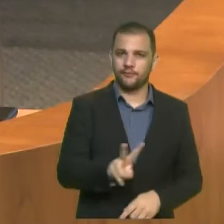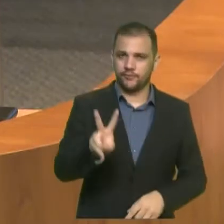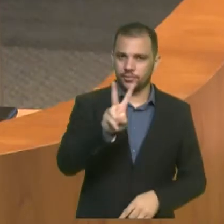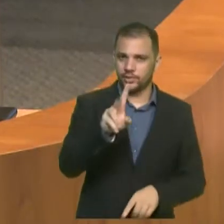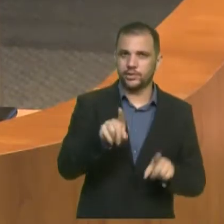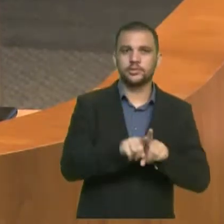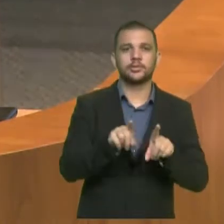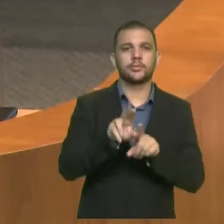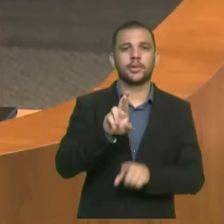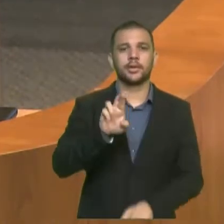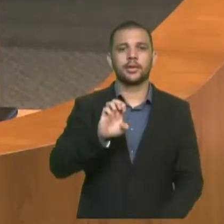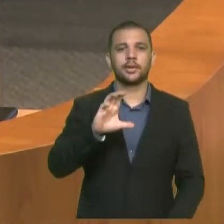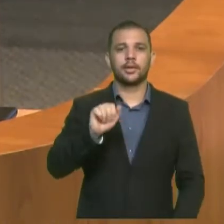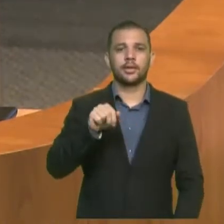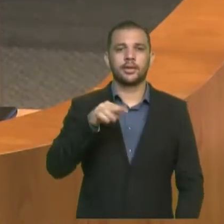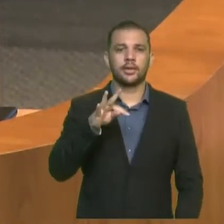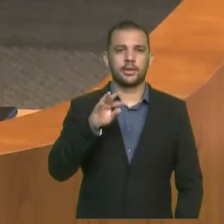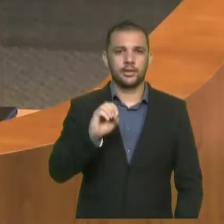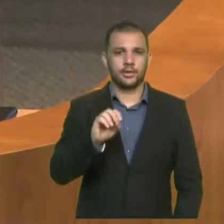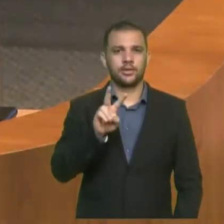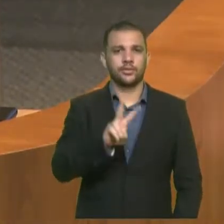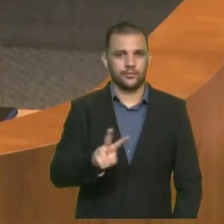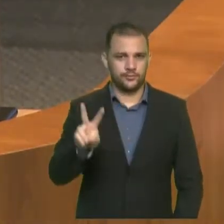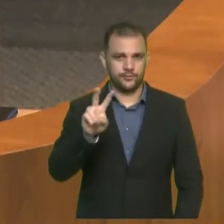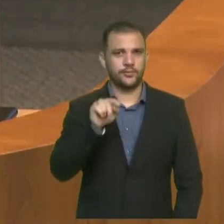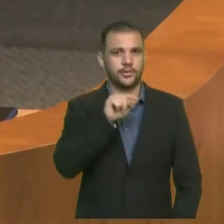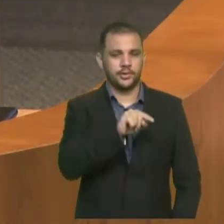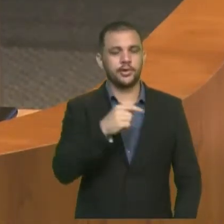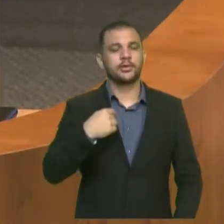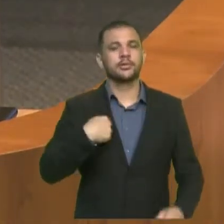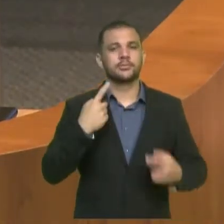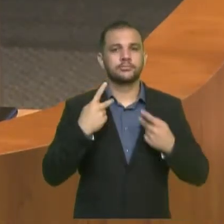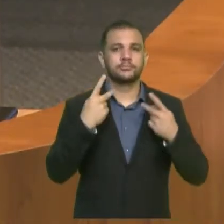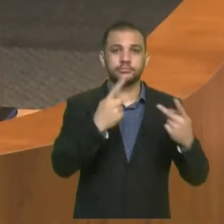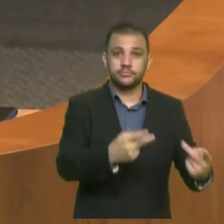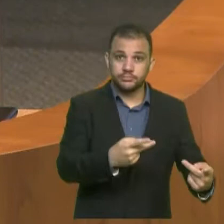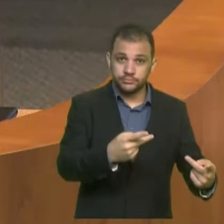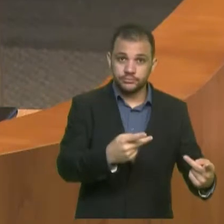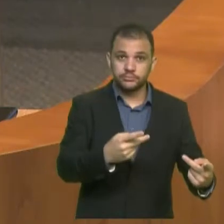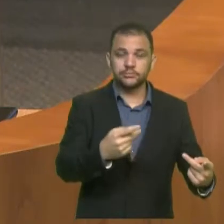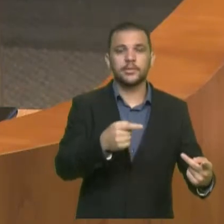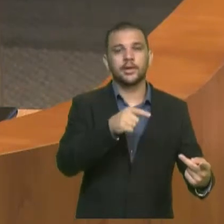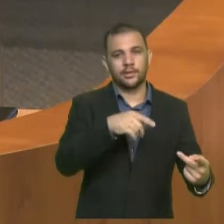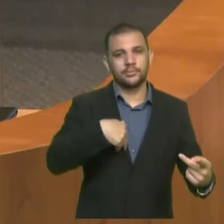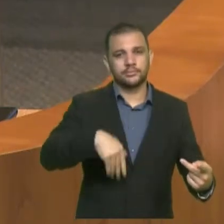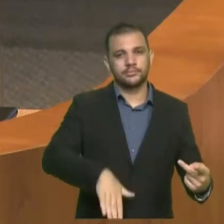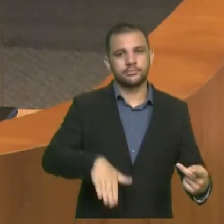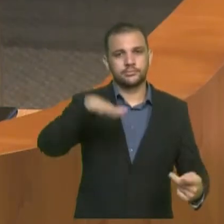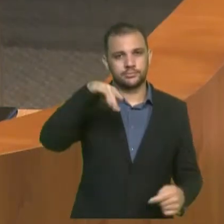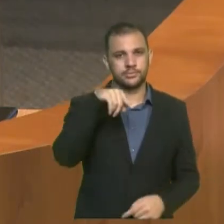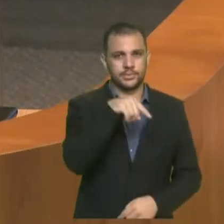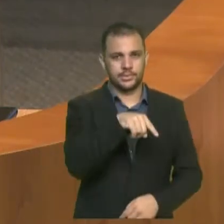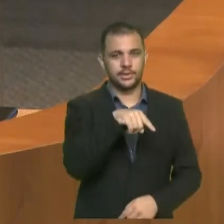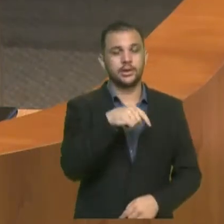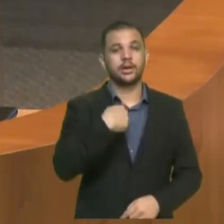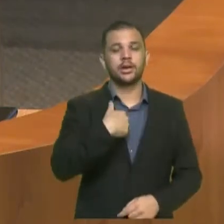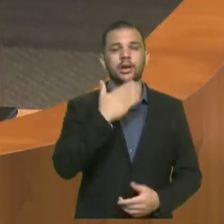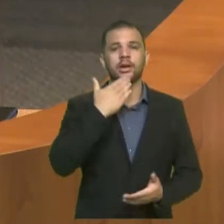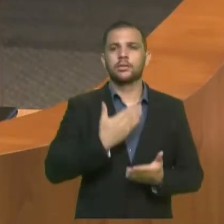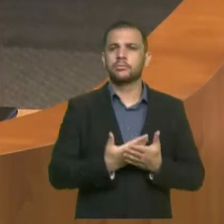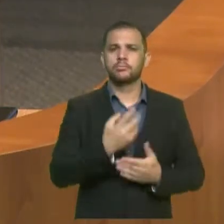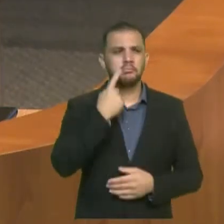criado, e fiquei impressionado com o tanto de obras que via, assim como nas mais diversas regiões da